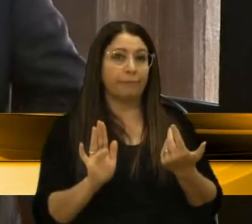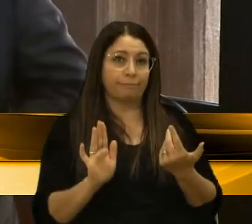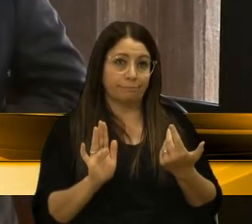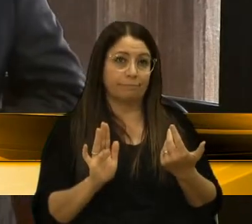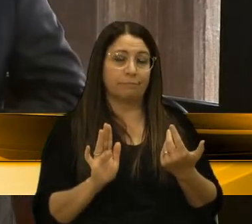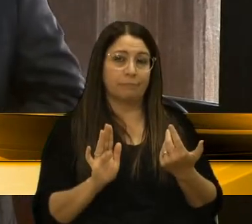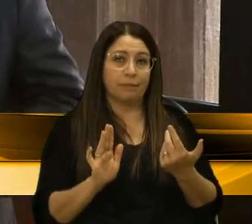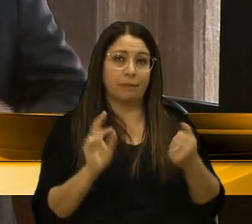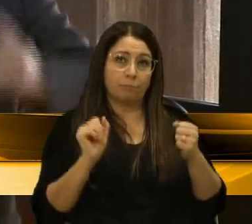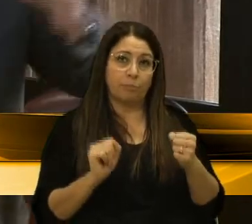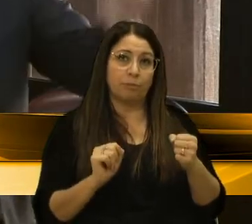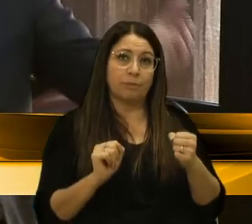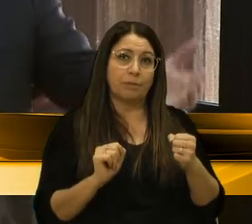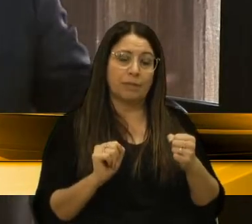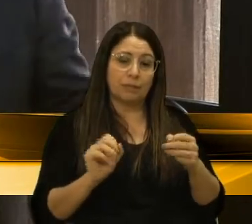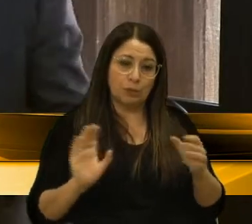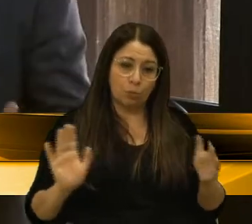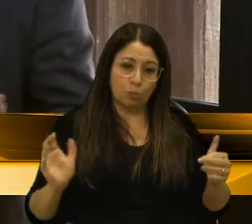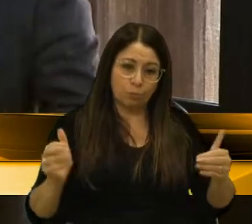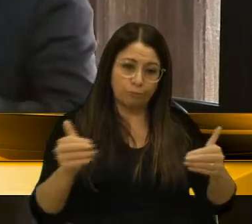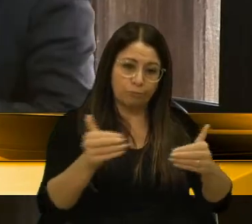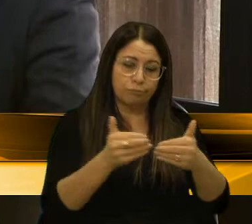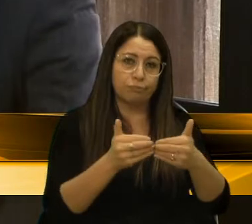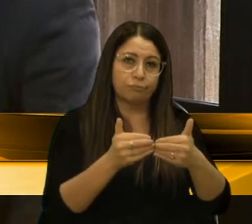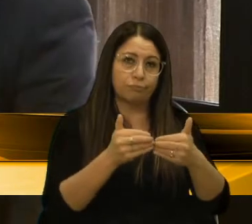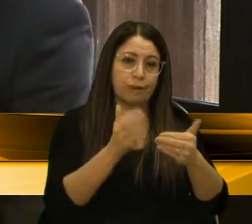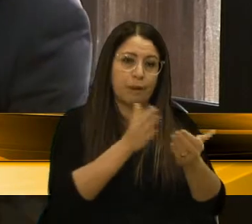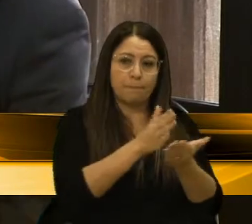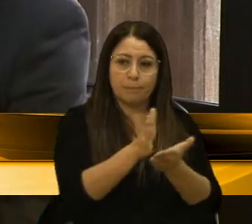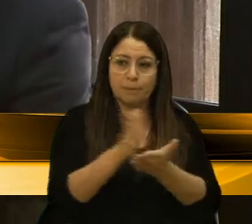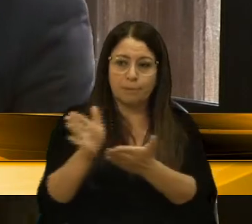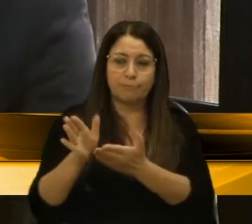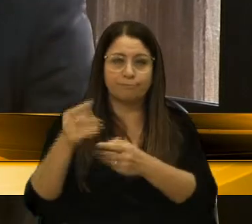e que pudéssemos abranger ou ampliar as discussões,